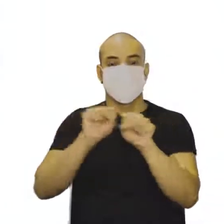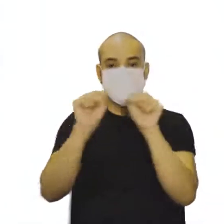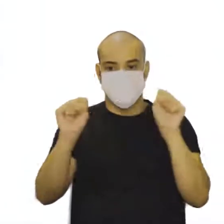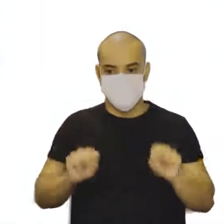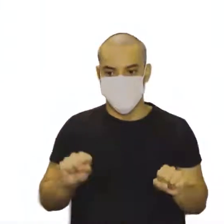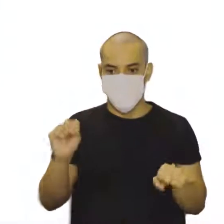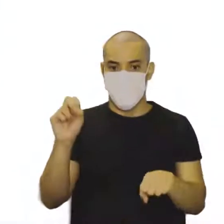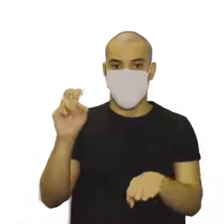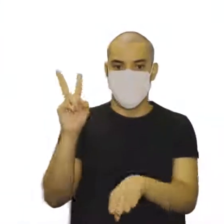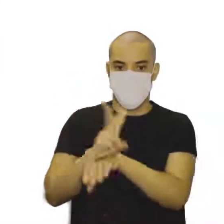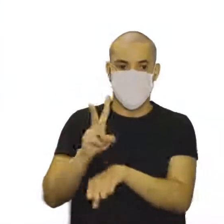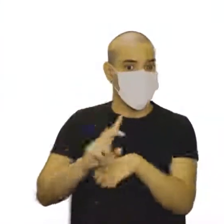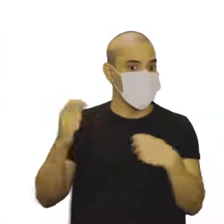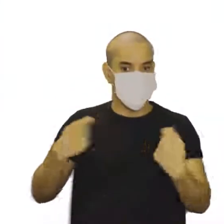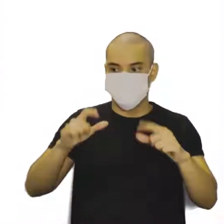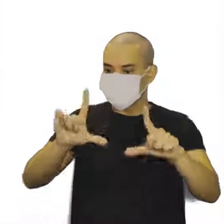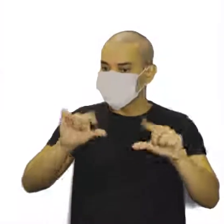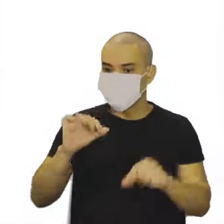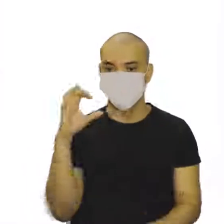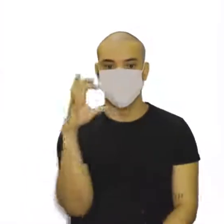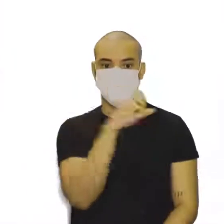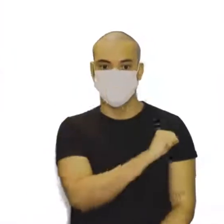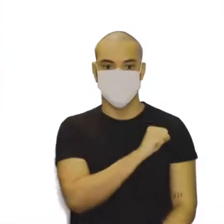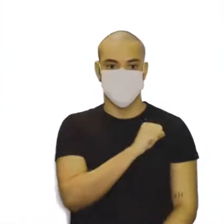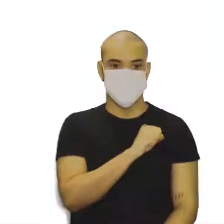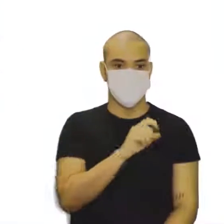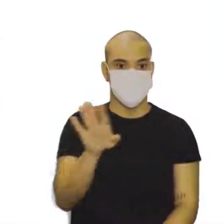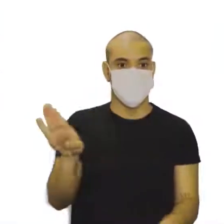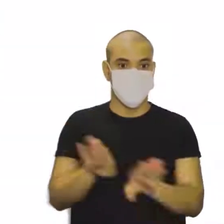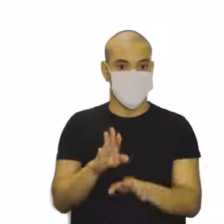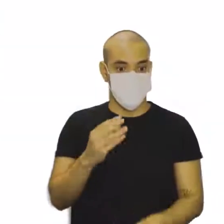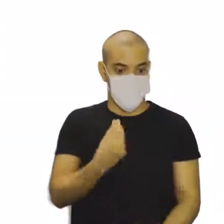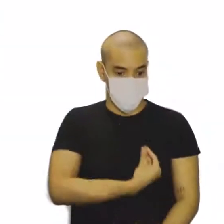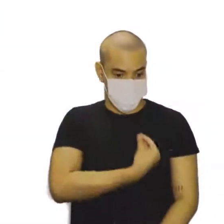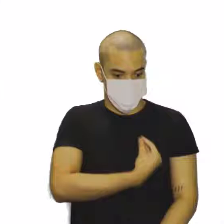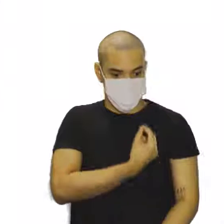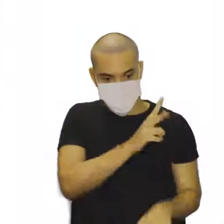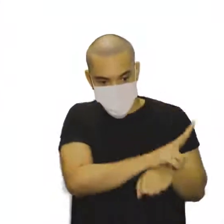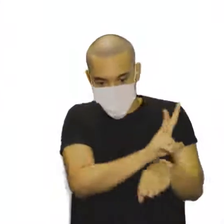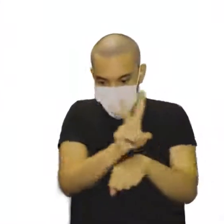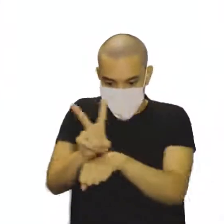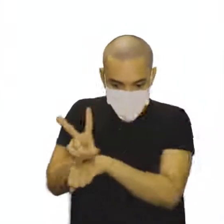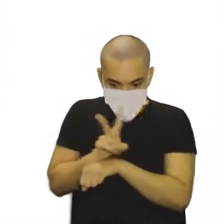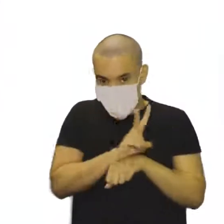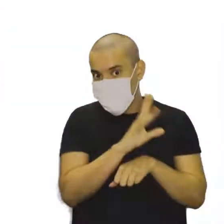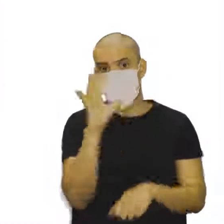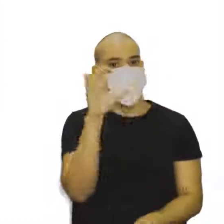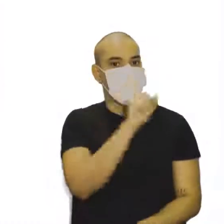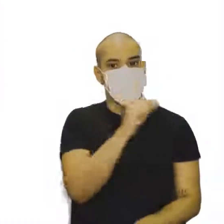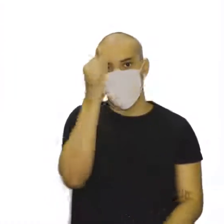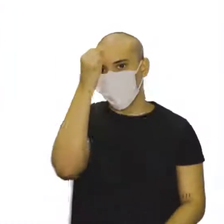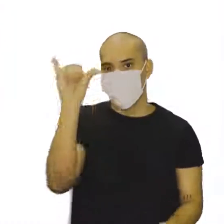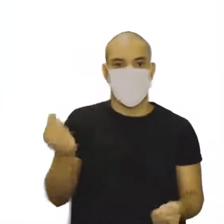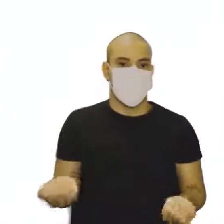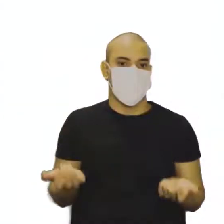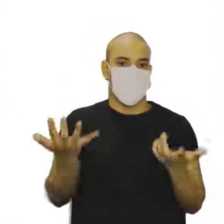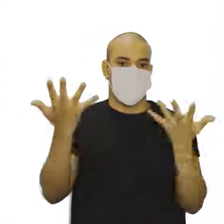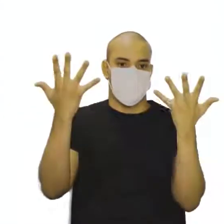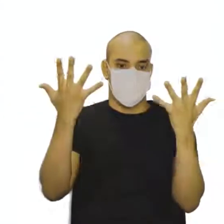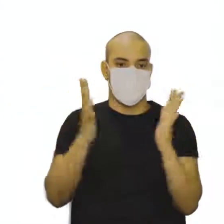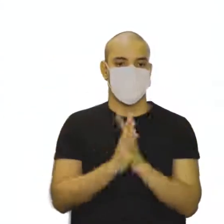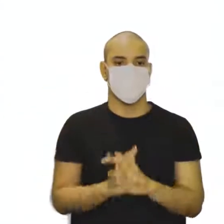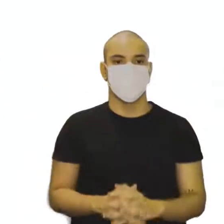amenizar isso daí o mais rápido possível para salvaguardar tanto o sistema quanto as vidas, ok? Vamos ver